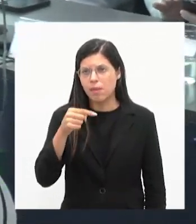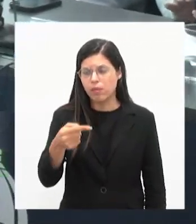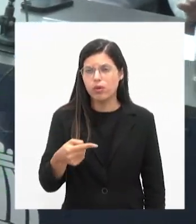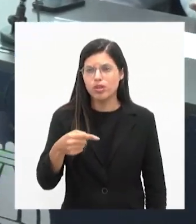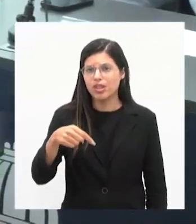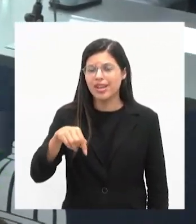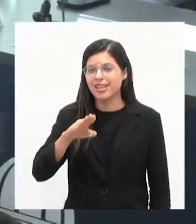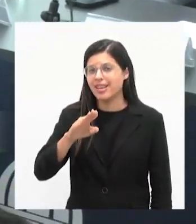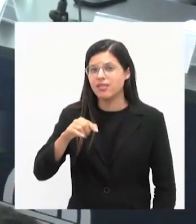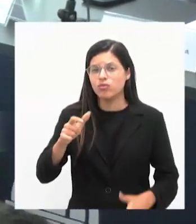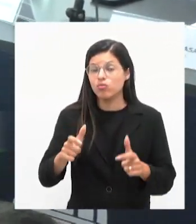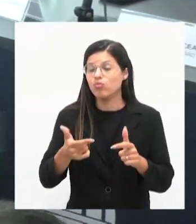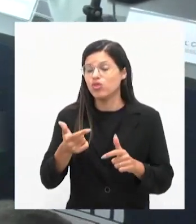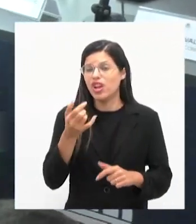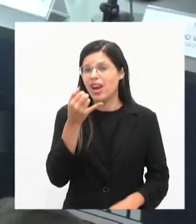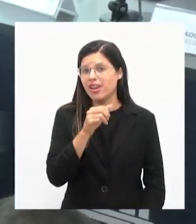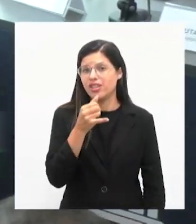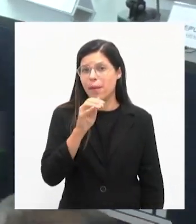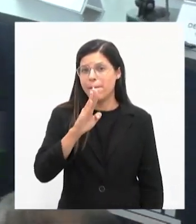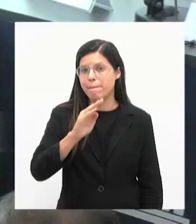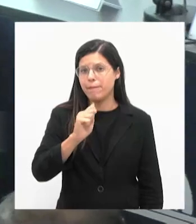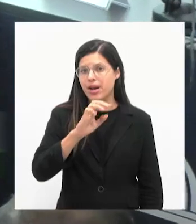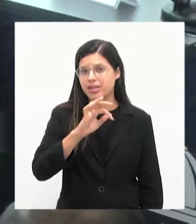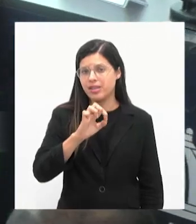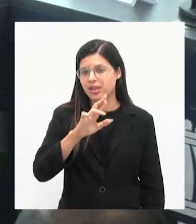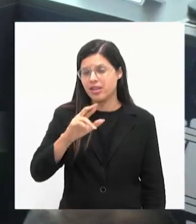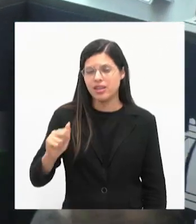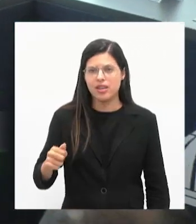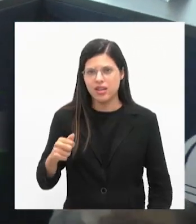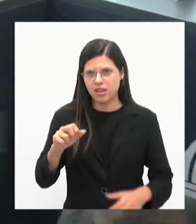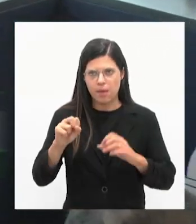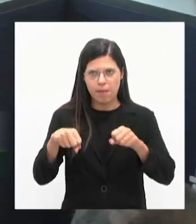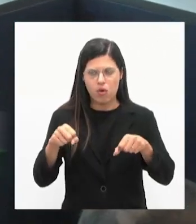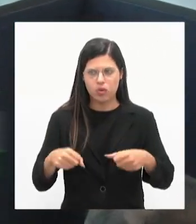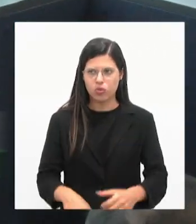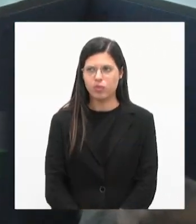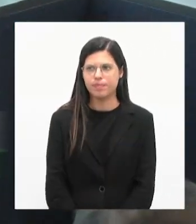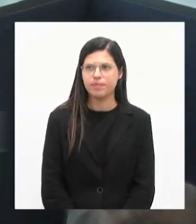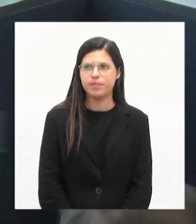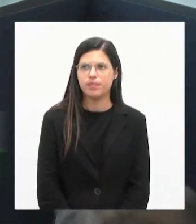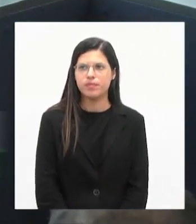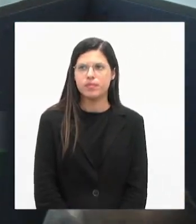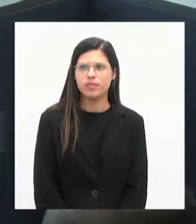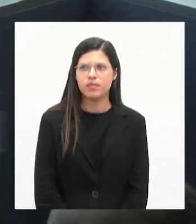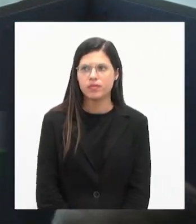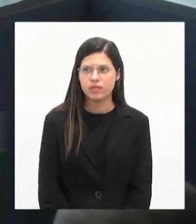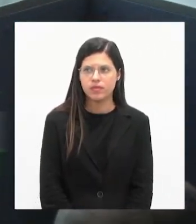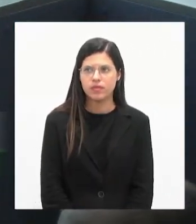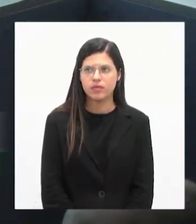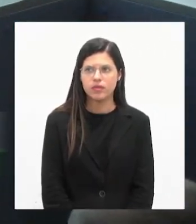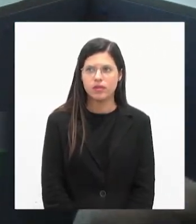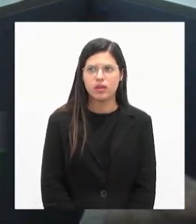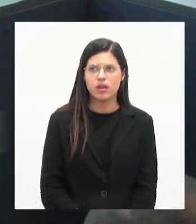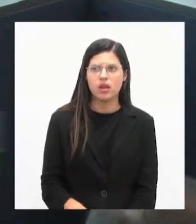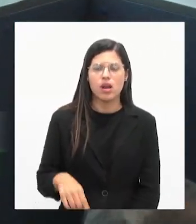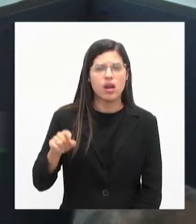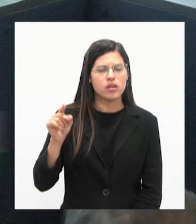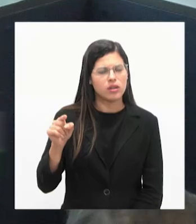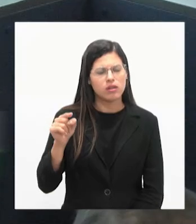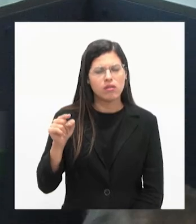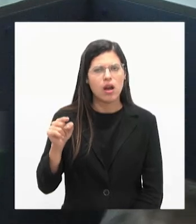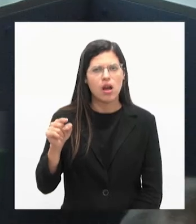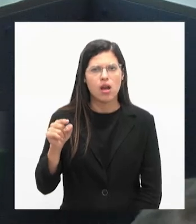Tinha Nessa, bateria. nessa operação que se monta em frente ao pátio, deputado Rafael Nobre, ali é um lugar ermo, não tem nada. De